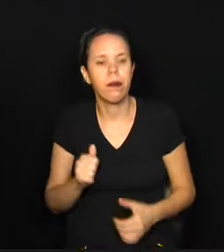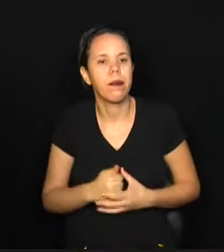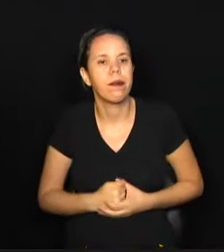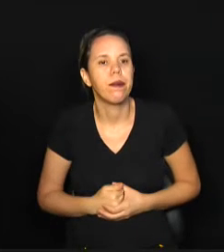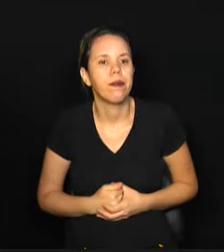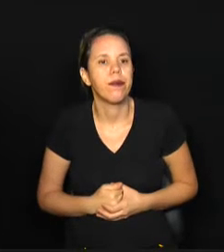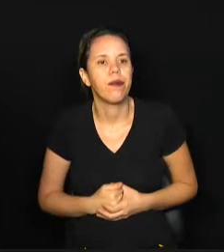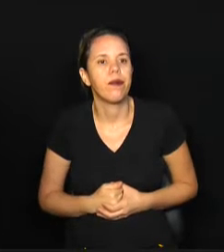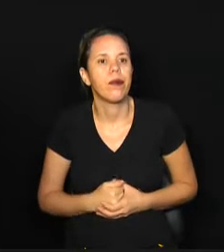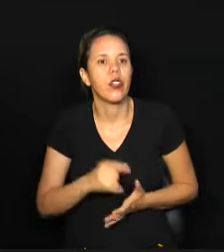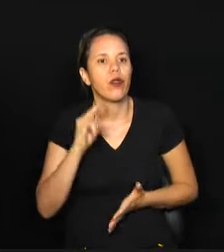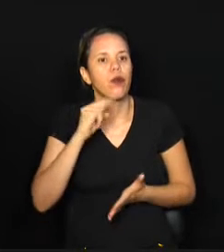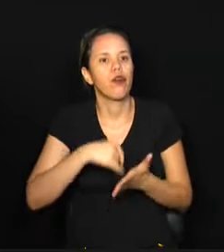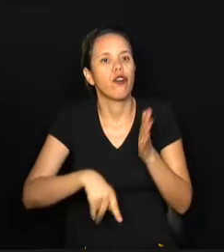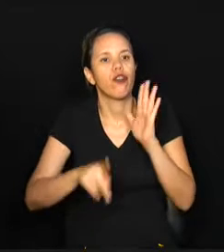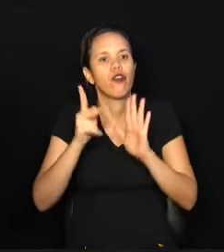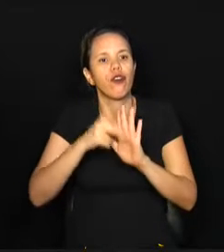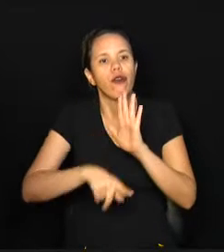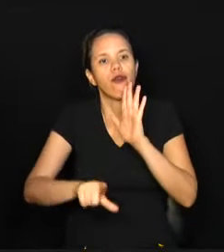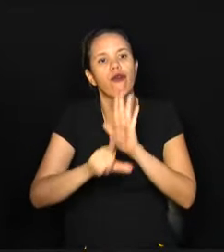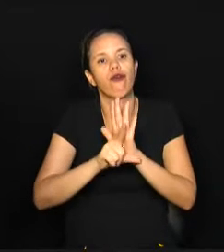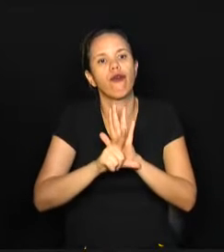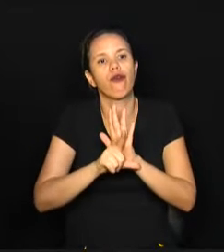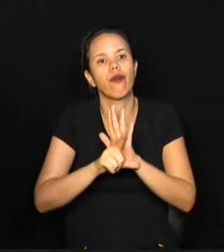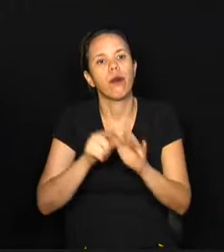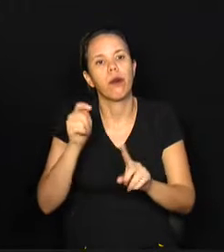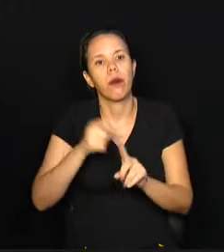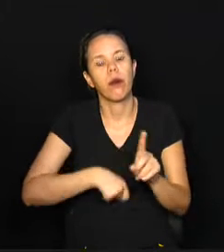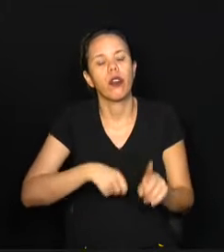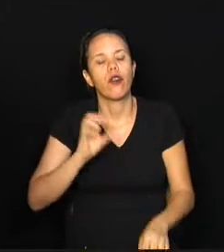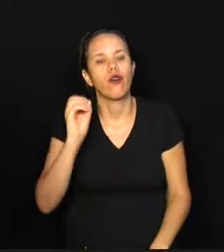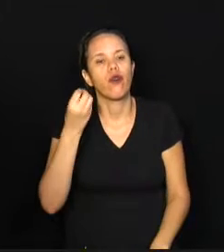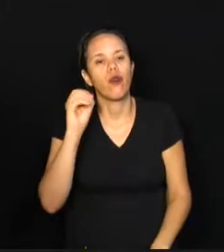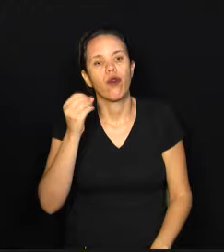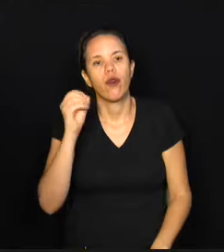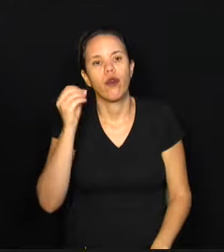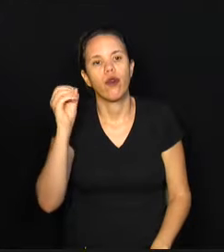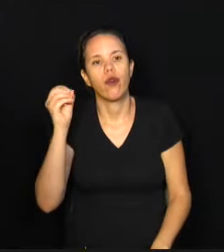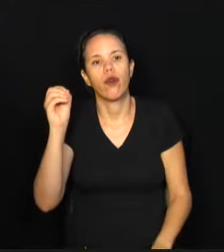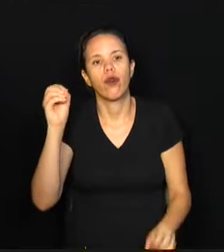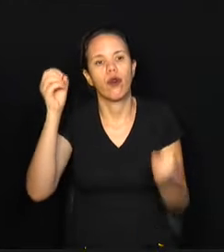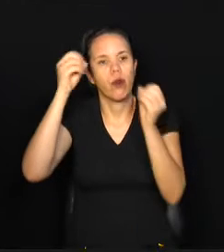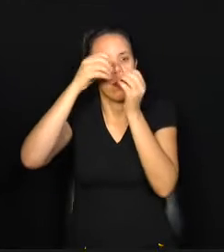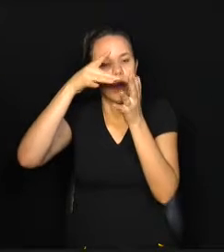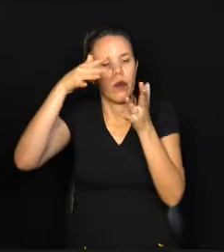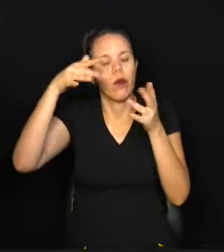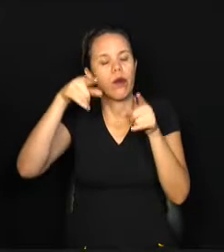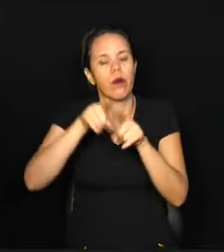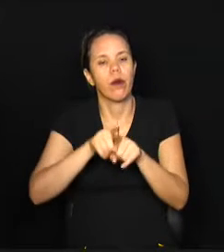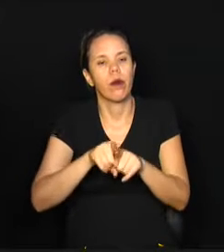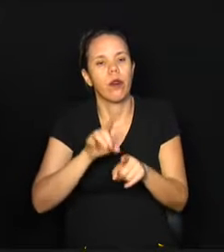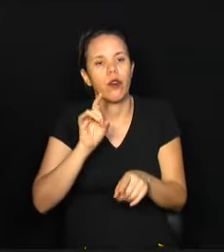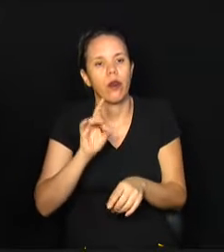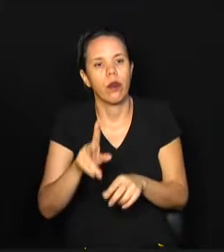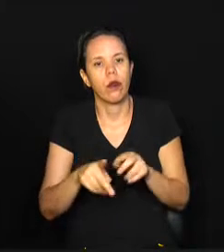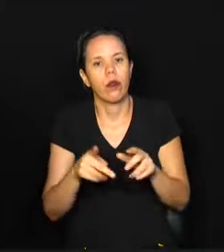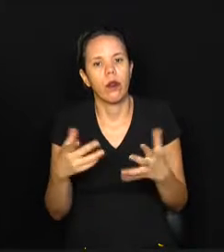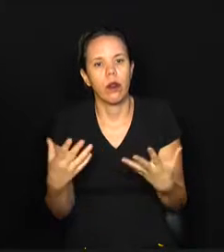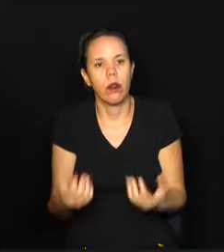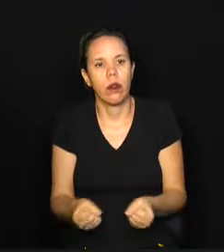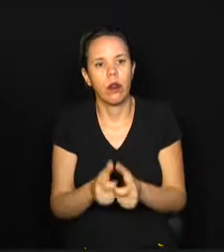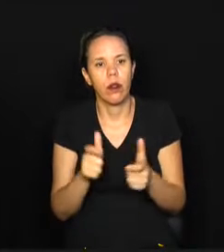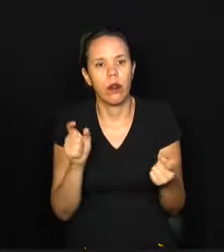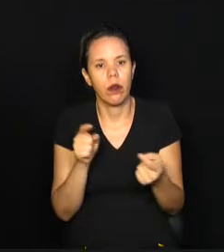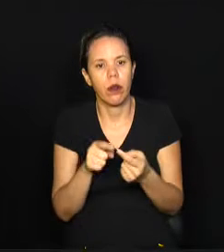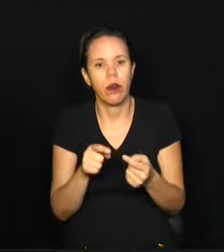um projeto de lei chamado Outubro Brilhante, que tem como função apenas a popularização